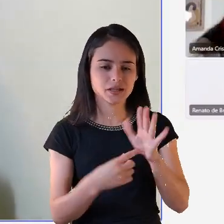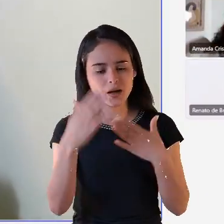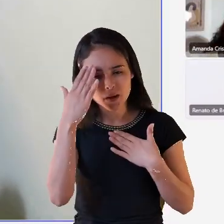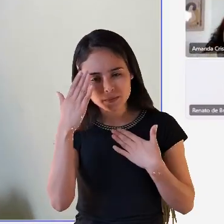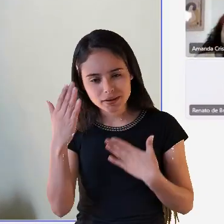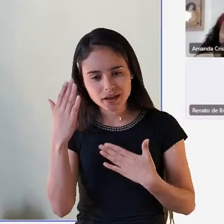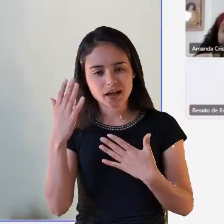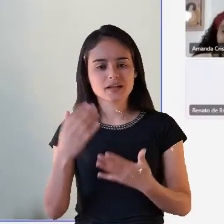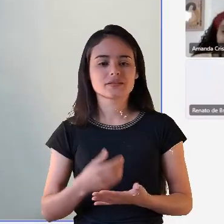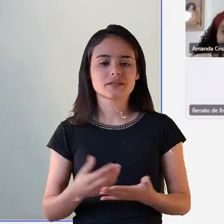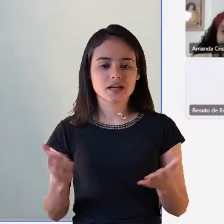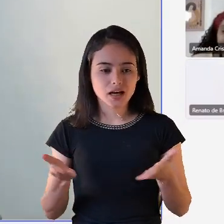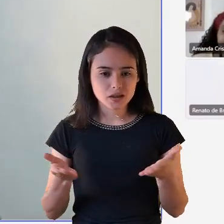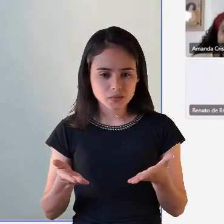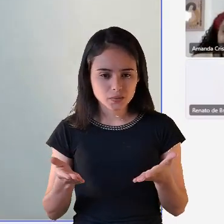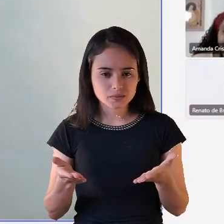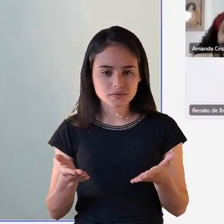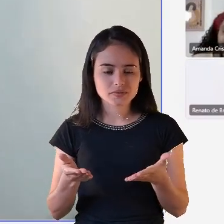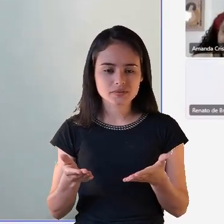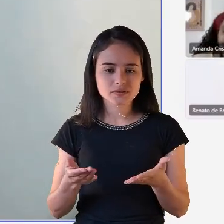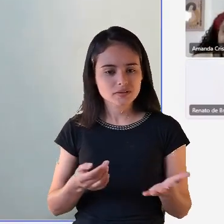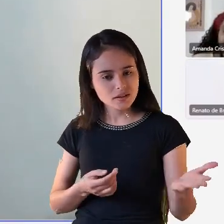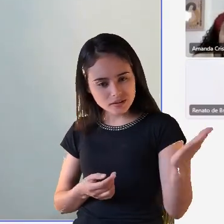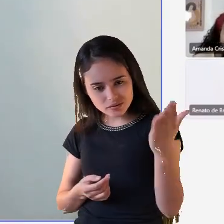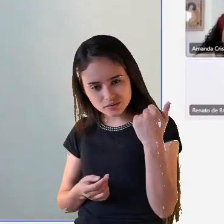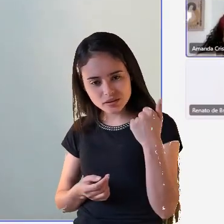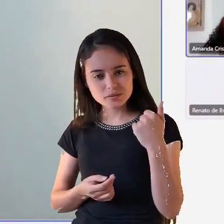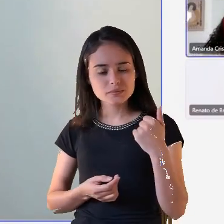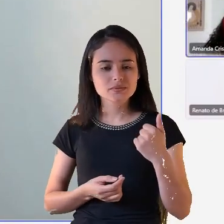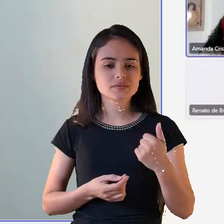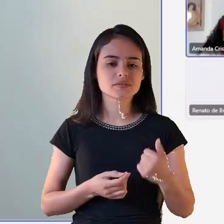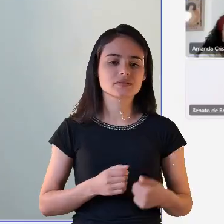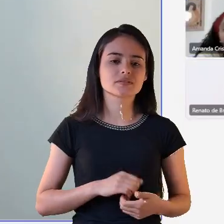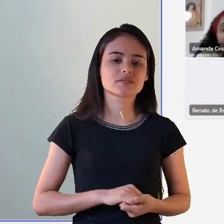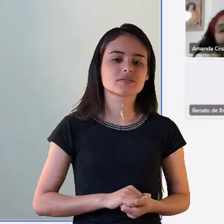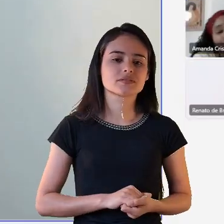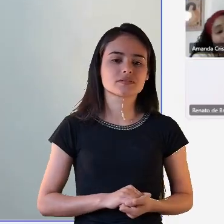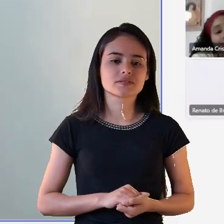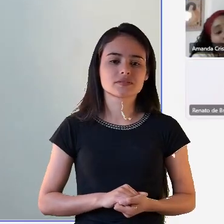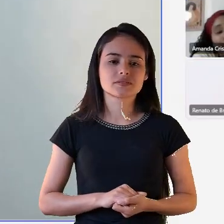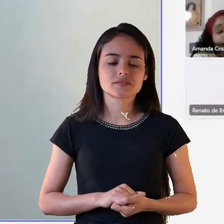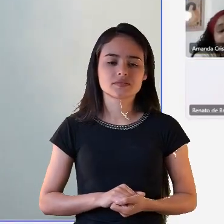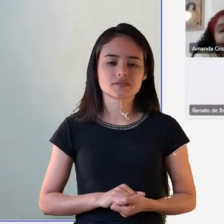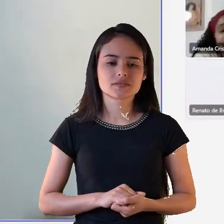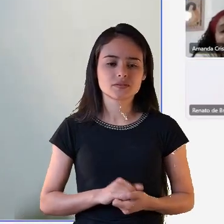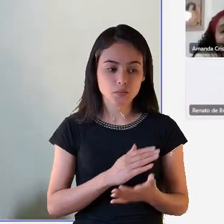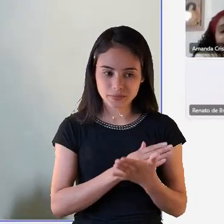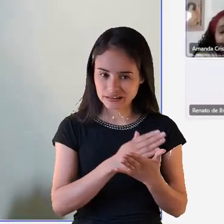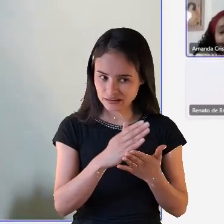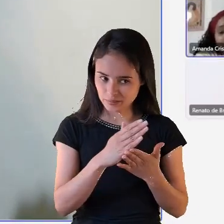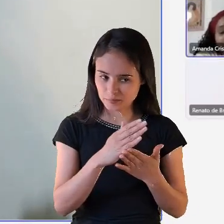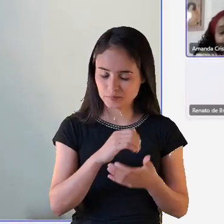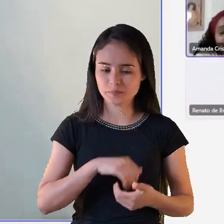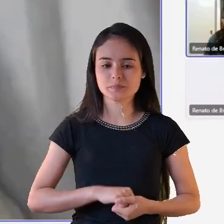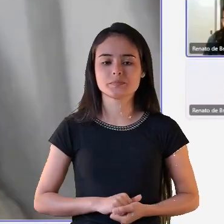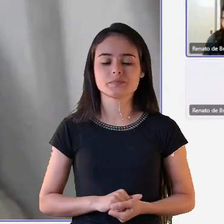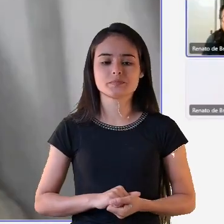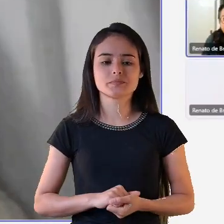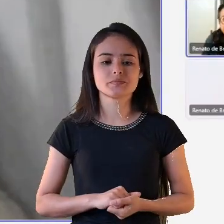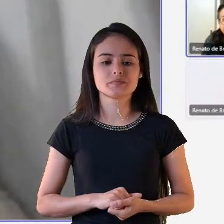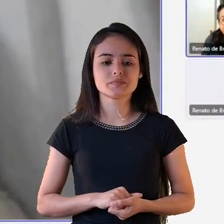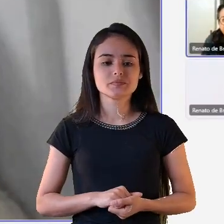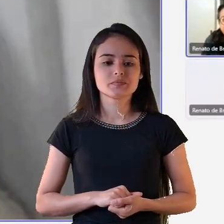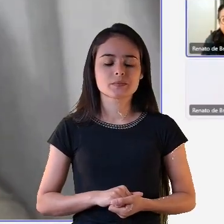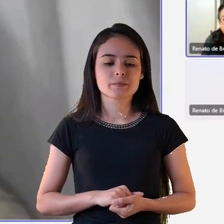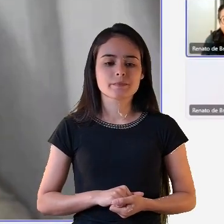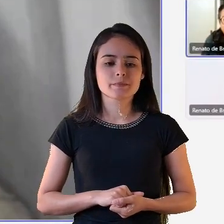E vamos agora com a Amanda aqui. Eu acho que eu vou ter que colaborar com ela compartilhando a tela, né, Amanda? Isso, Lelo, se você puder